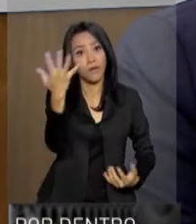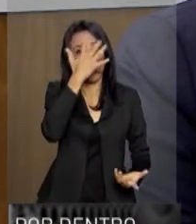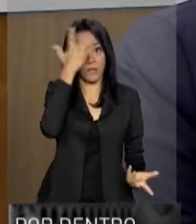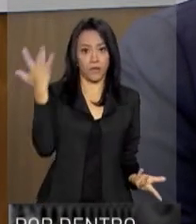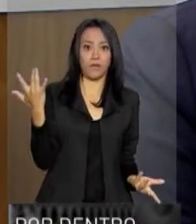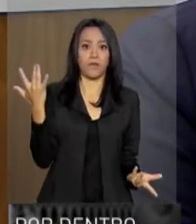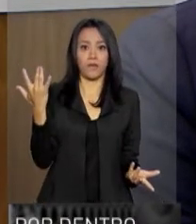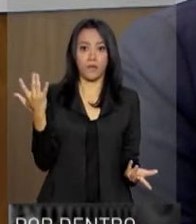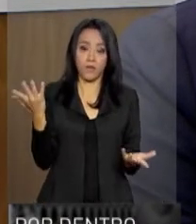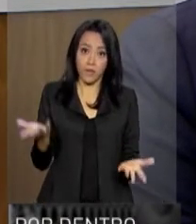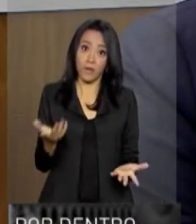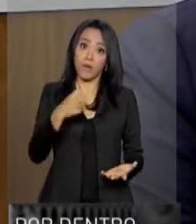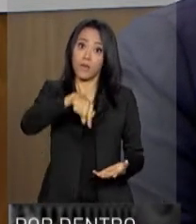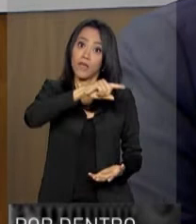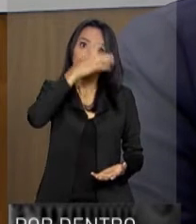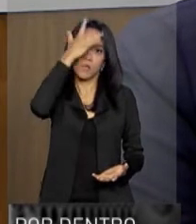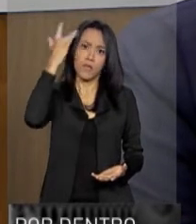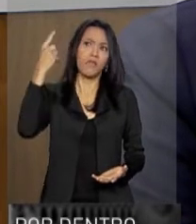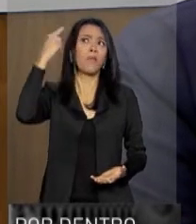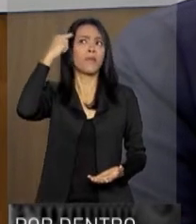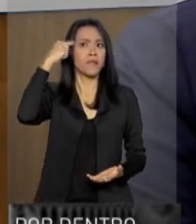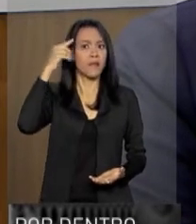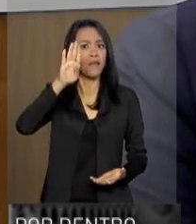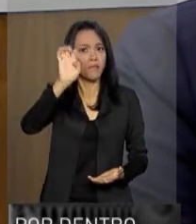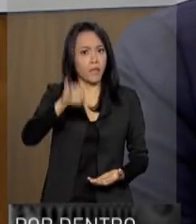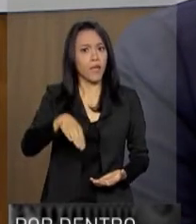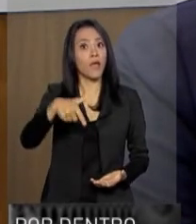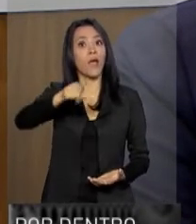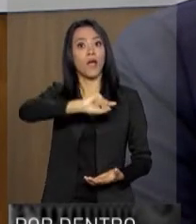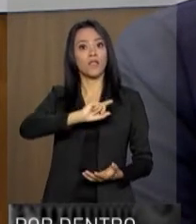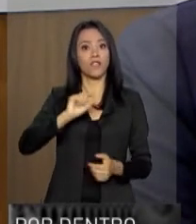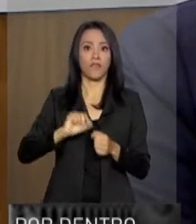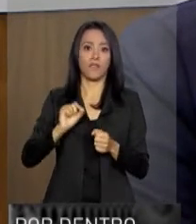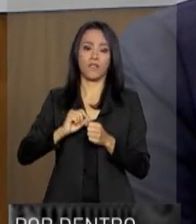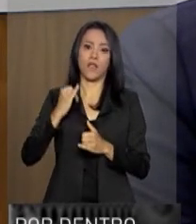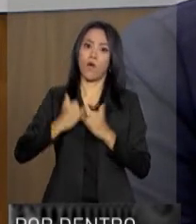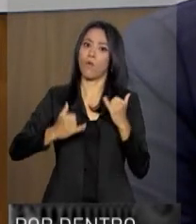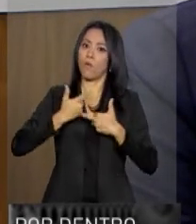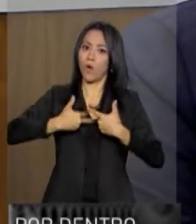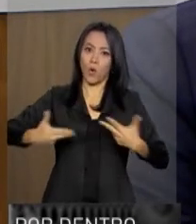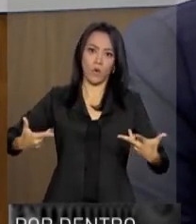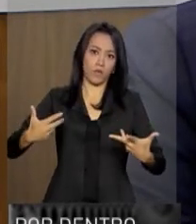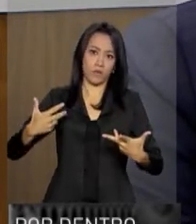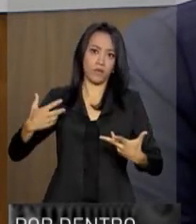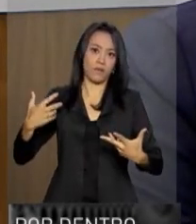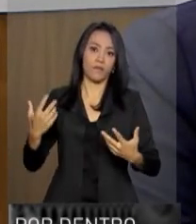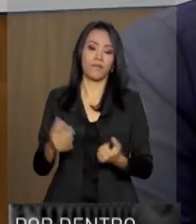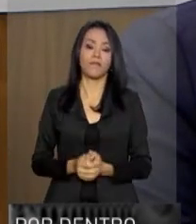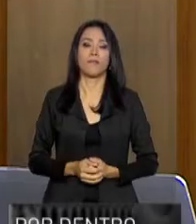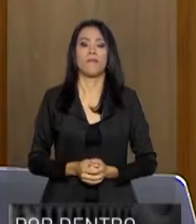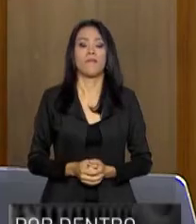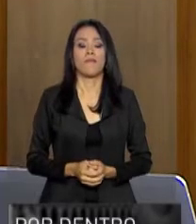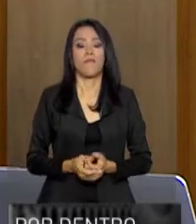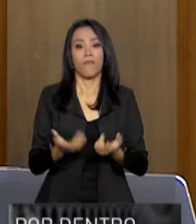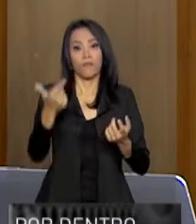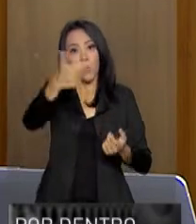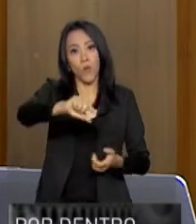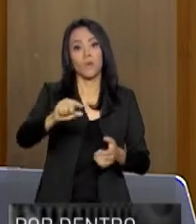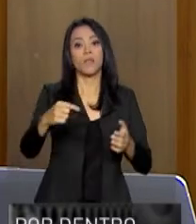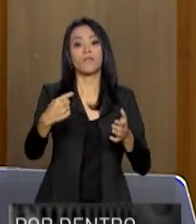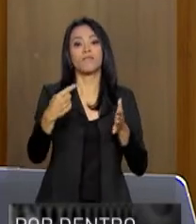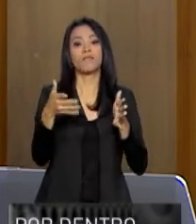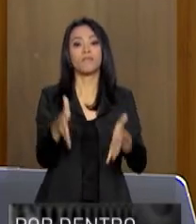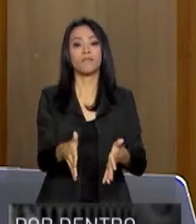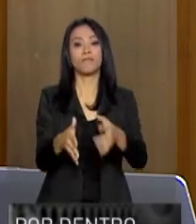e as pessoas vão pensar muito antes de qualquer manifestação hostil a esse equipamento gente tem mais uma participação pelo facebook